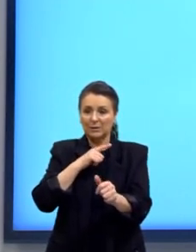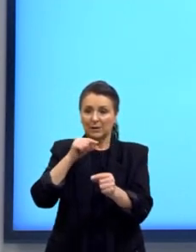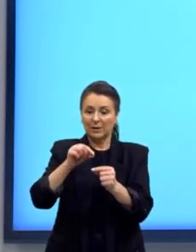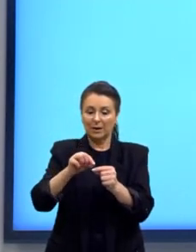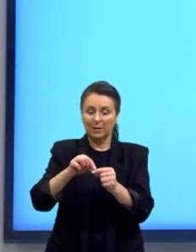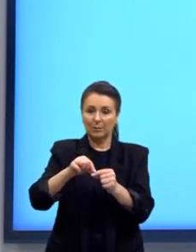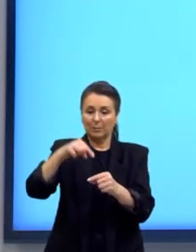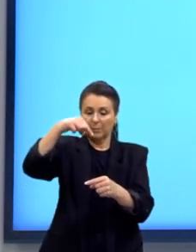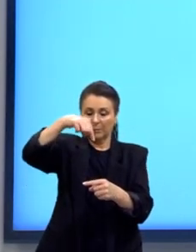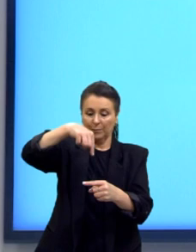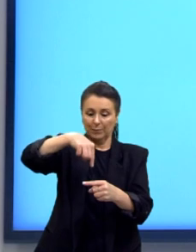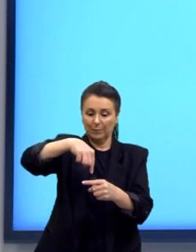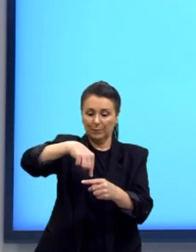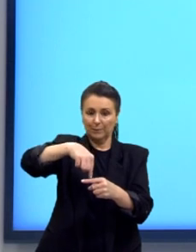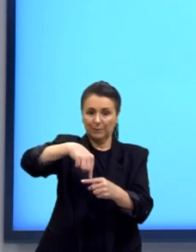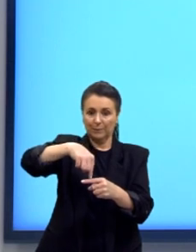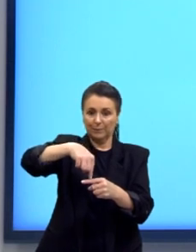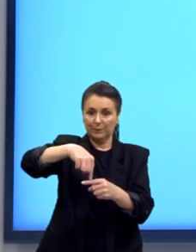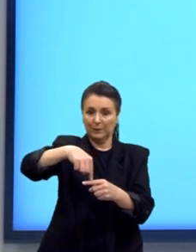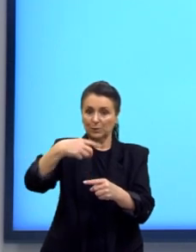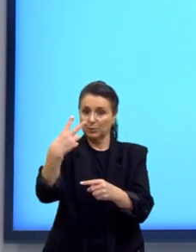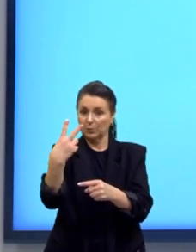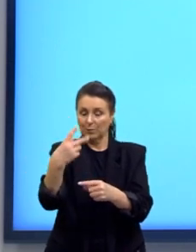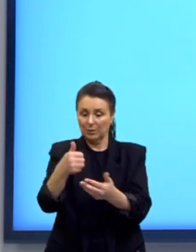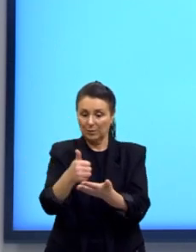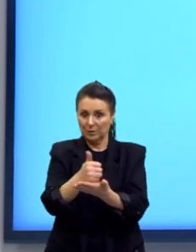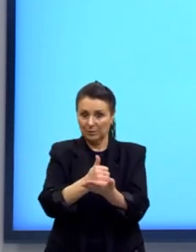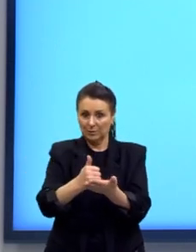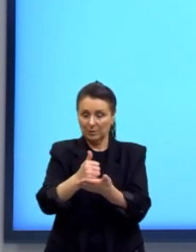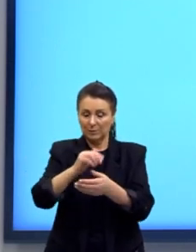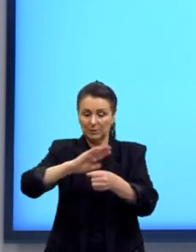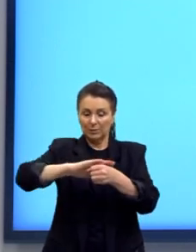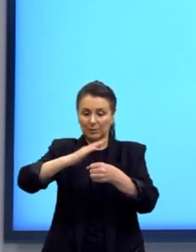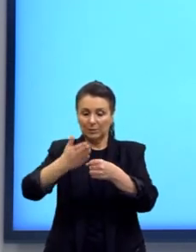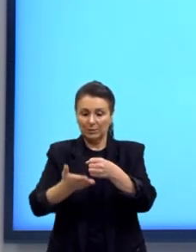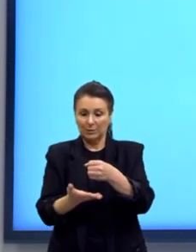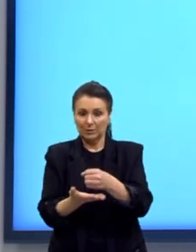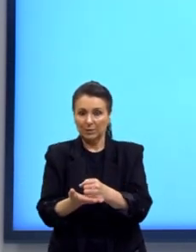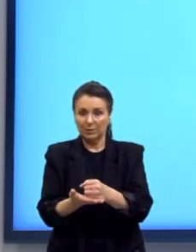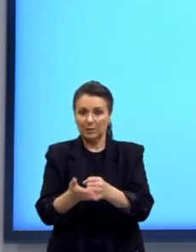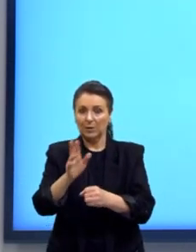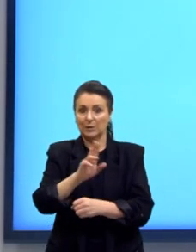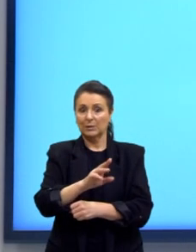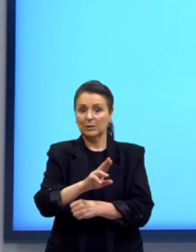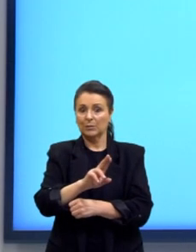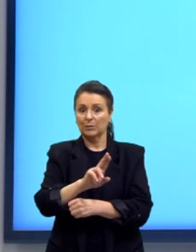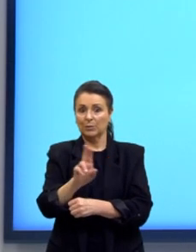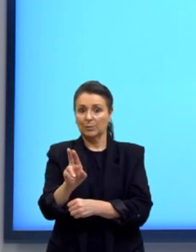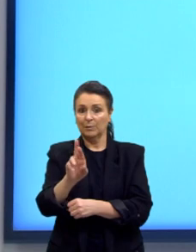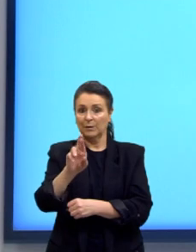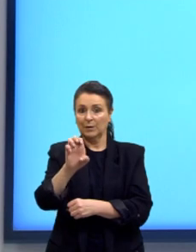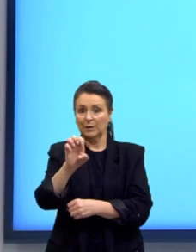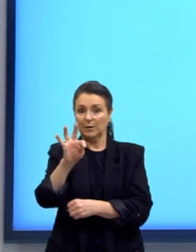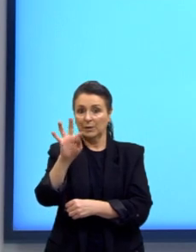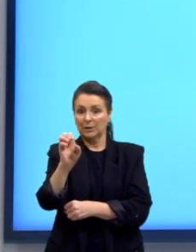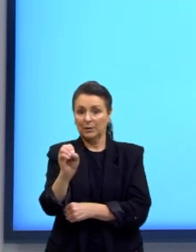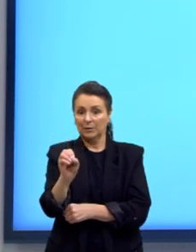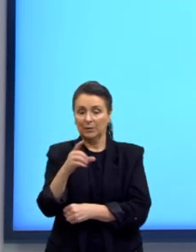perpendicular a nossas as duas bases nós temos que o nosso cilindro é reto não